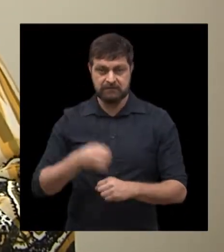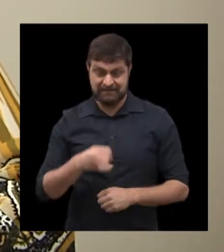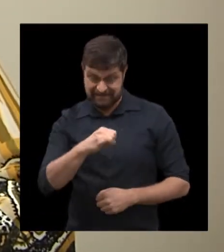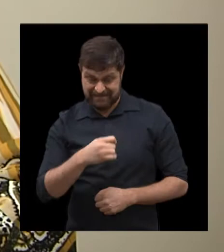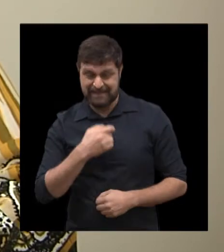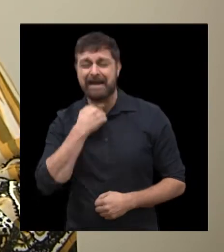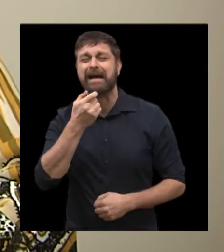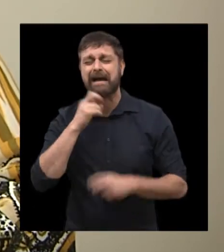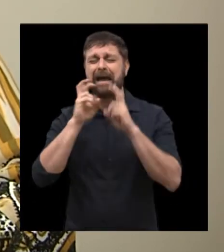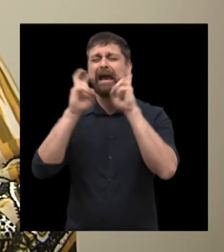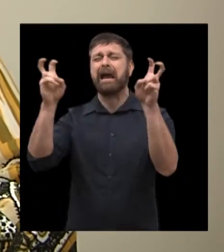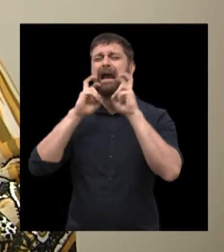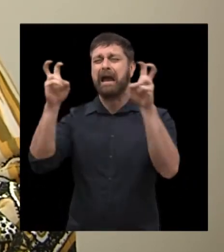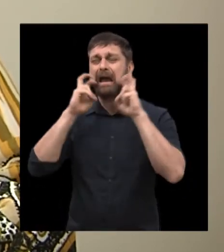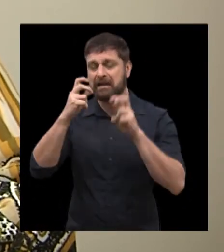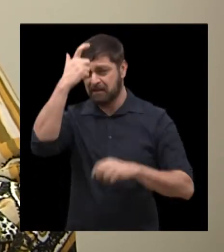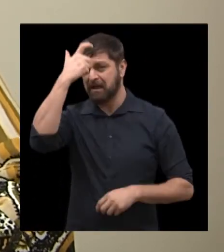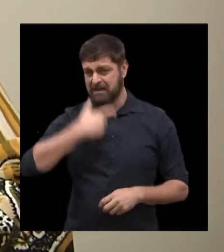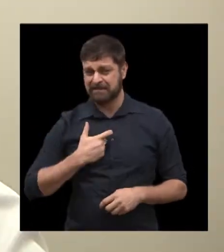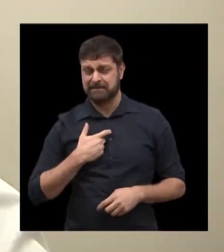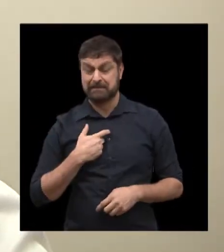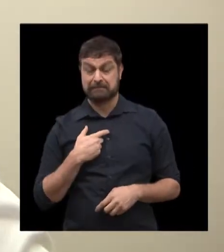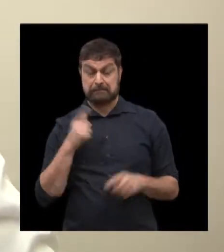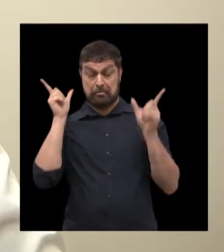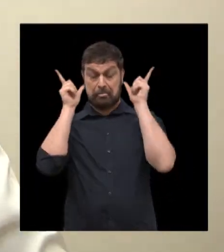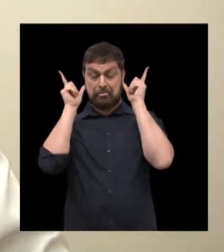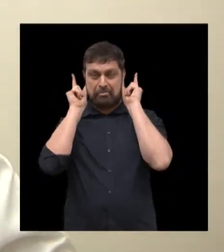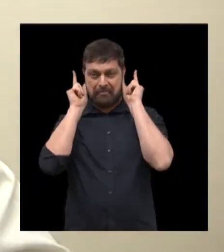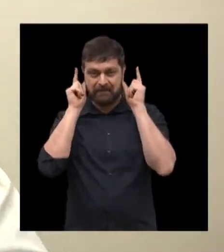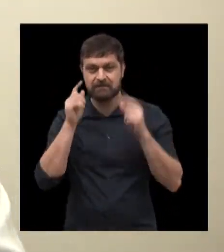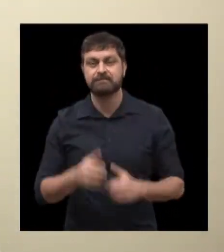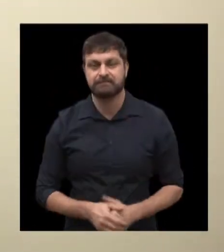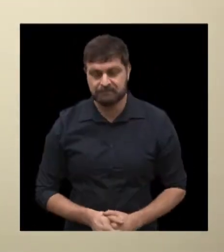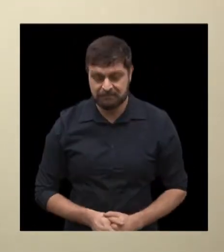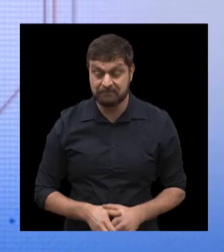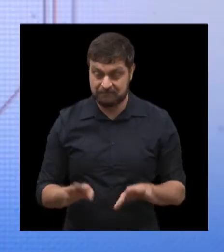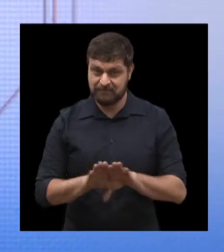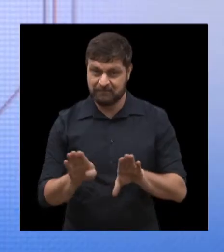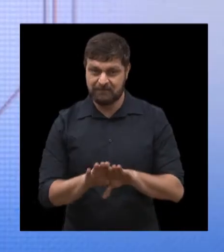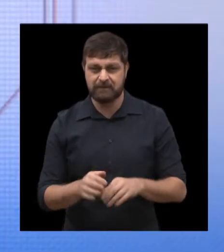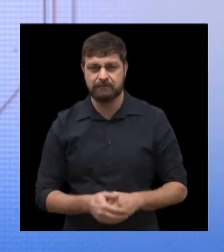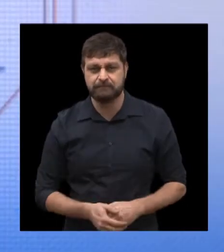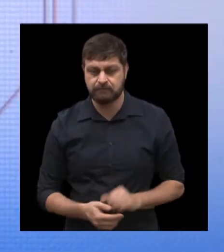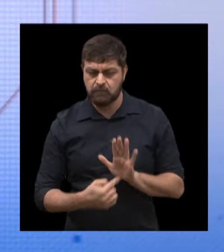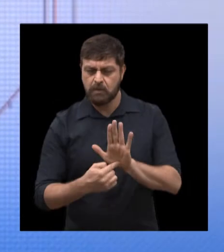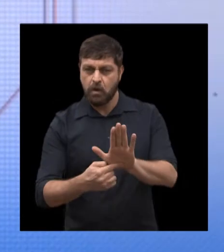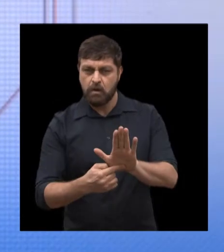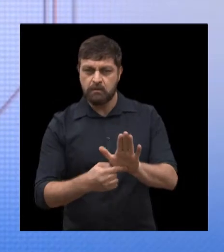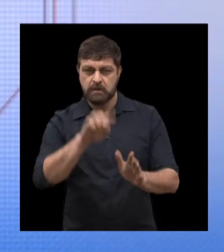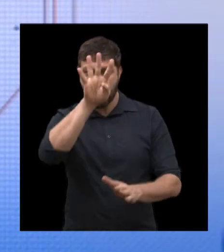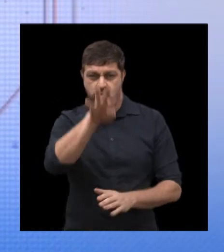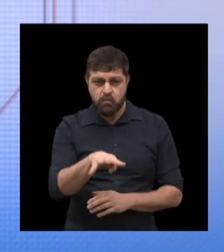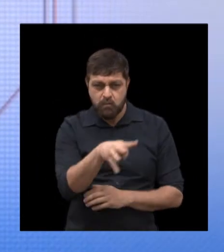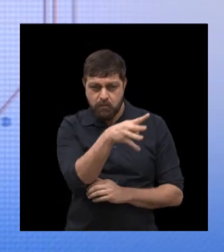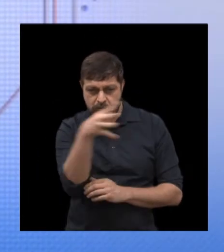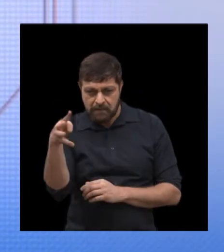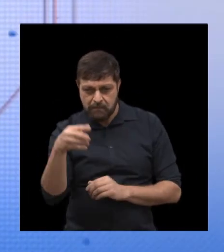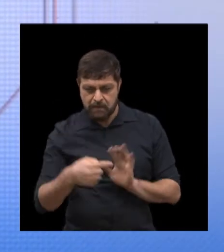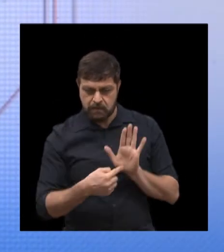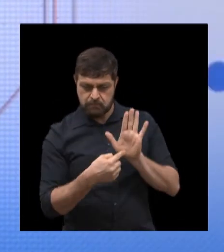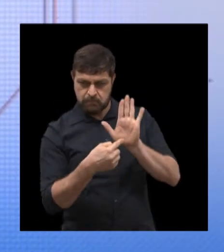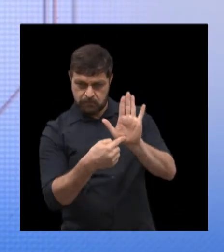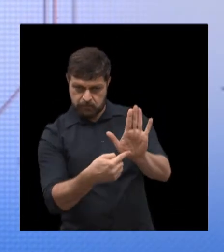durante 8 horas, você já está me prejudicando. Já, é o seu ouvido e a minha voz também. Certo. Aqui a gente tem uma tabelinha, ó.